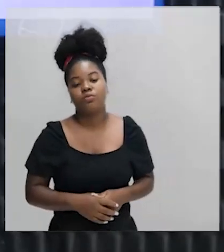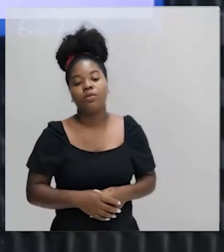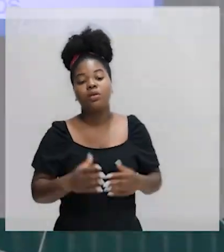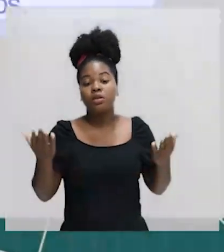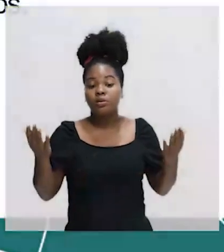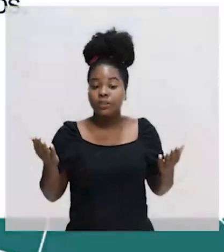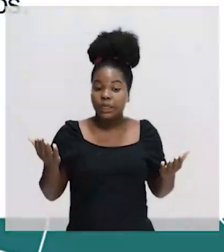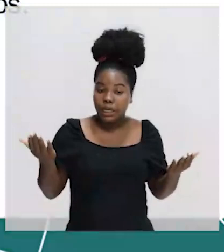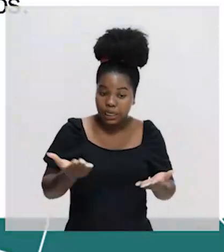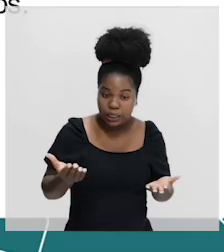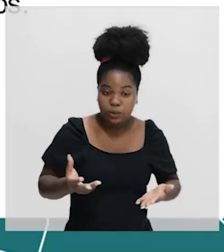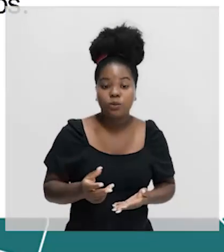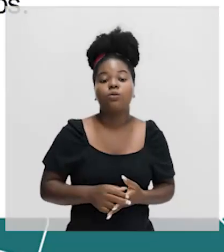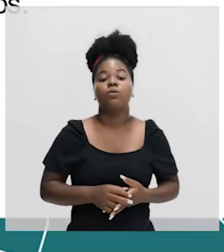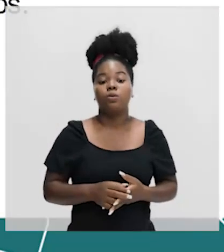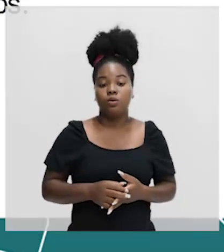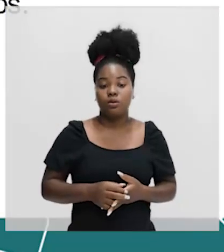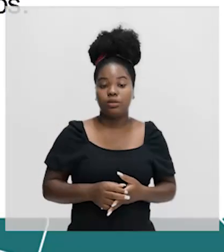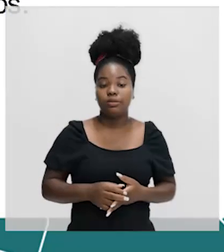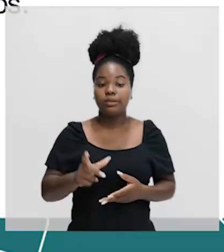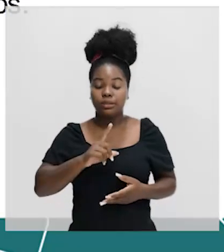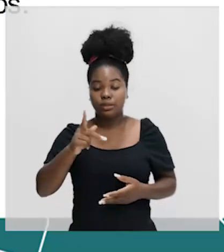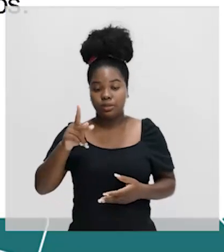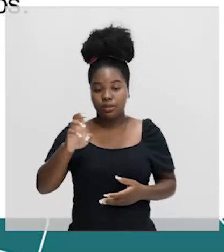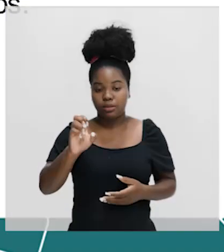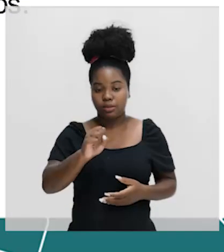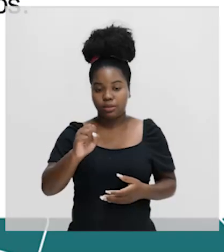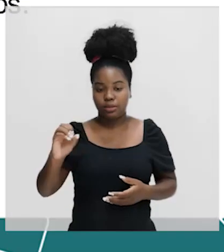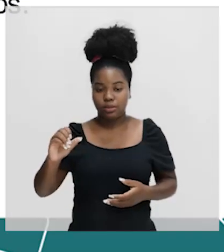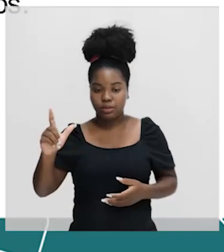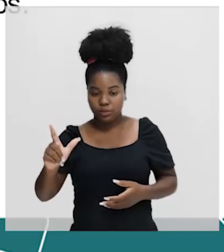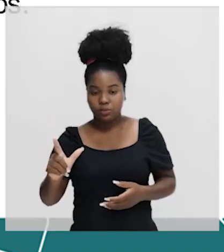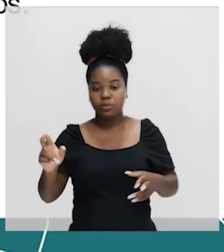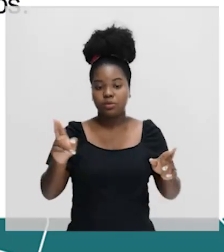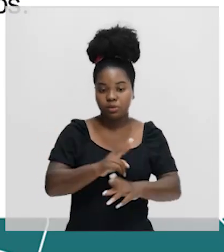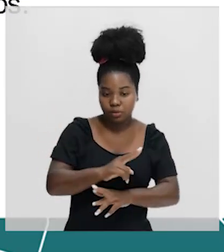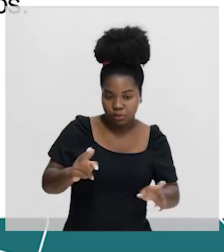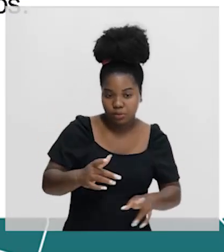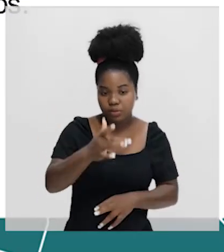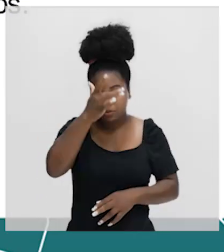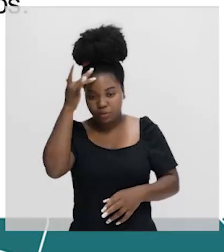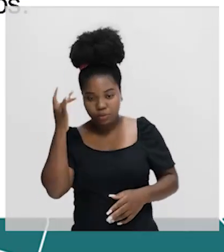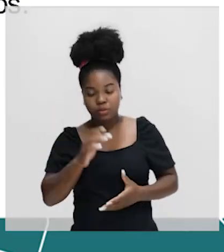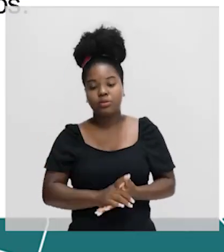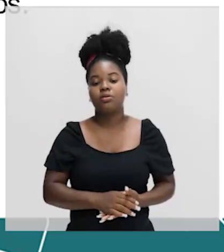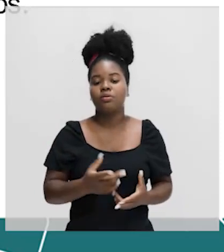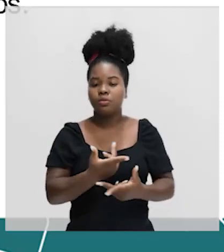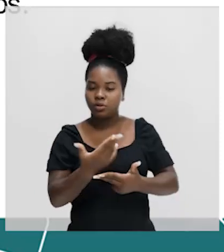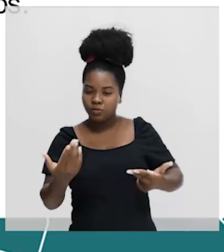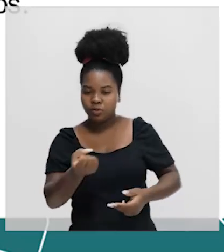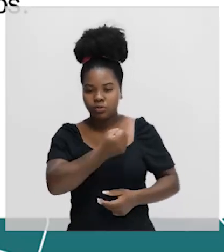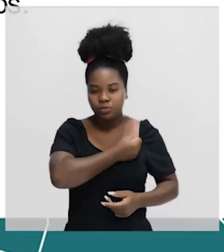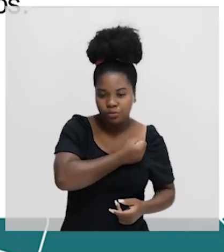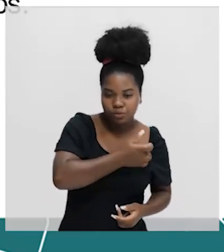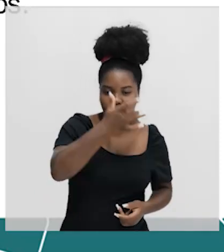em suma, se refere a uma pessoa, né, ao sujeito. E assim pode variar em número e pessoa. Se ele se refere ao